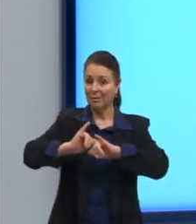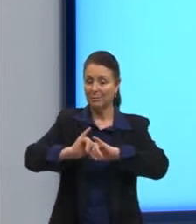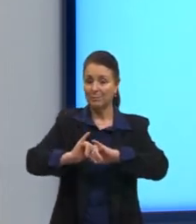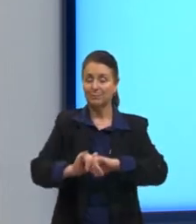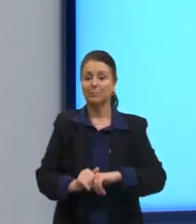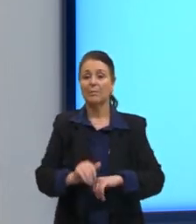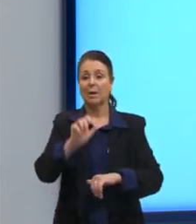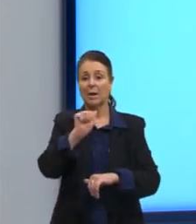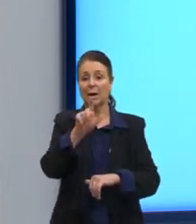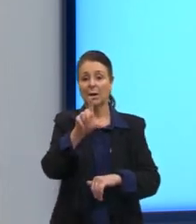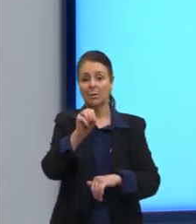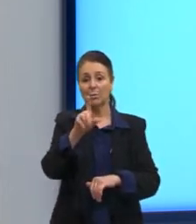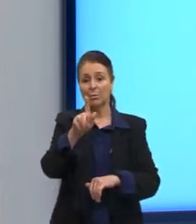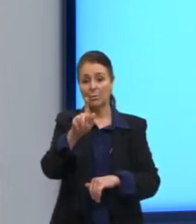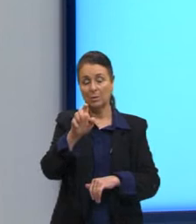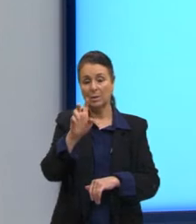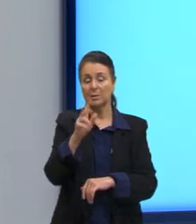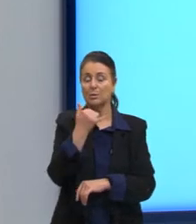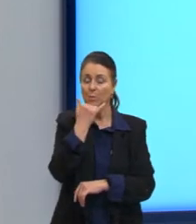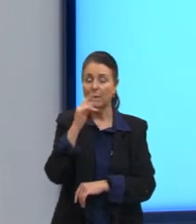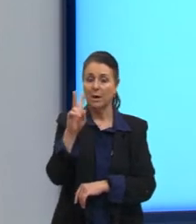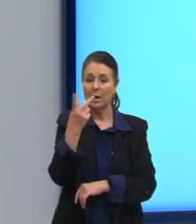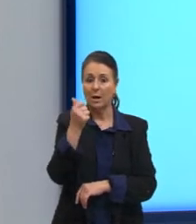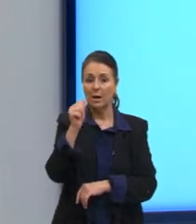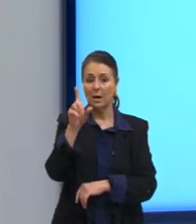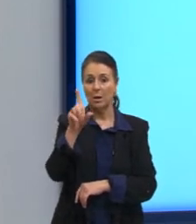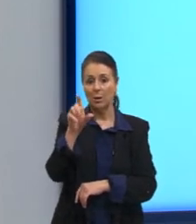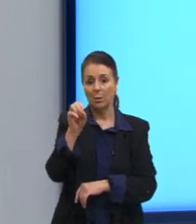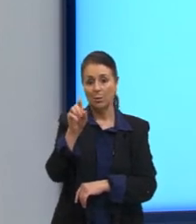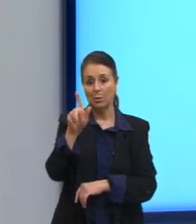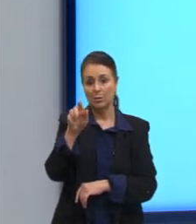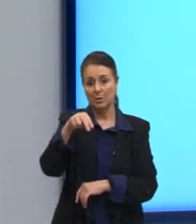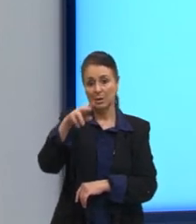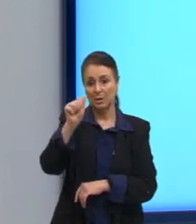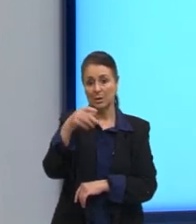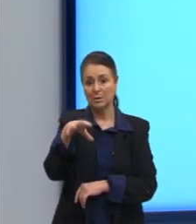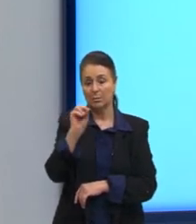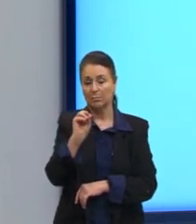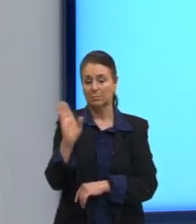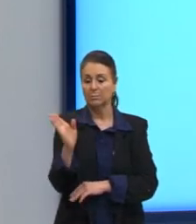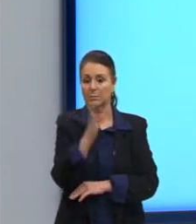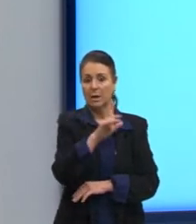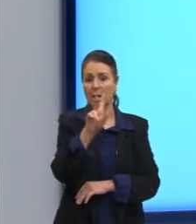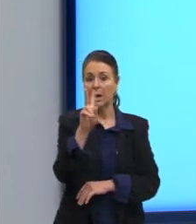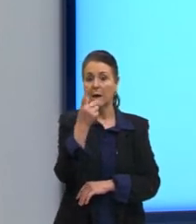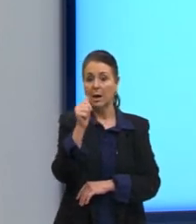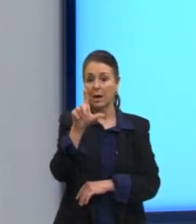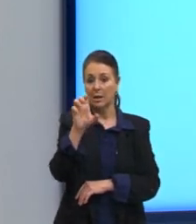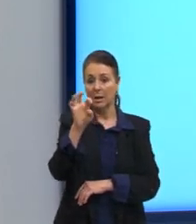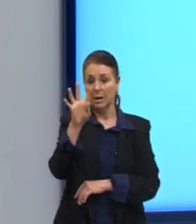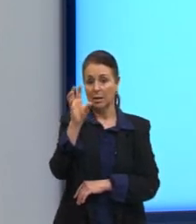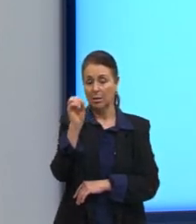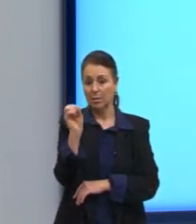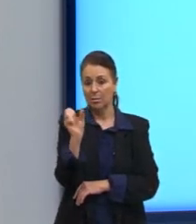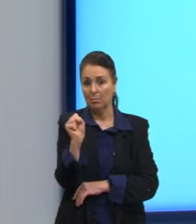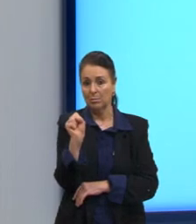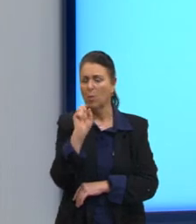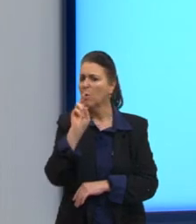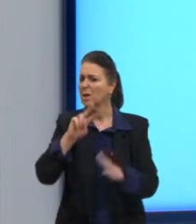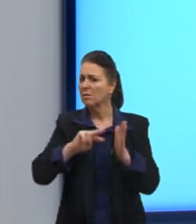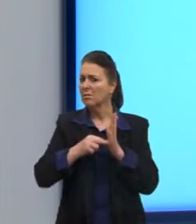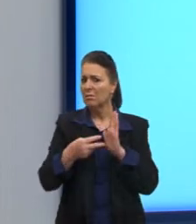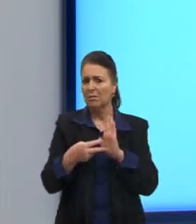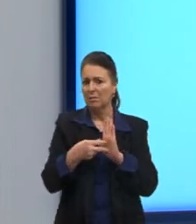halogenação alogenação que que são os aletos que que são os halogênios a gente sabe também o que que são os hologênios